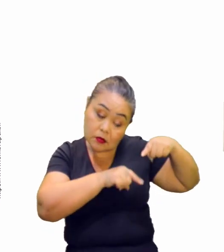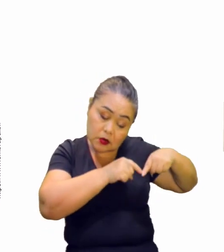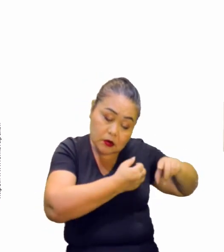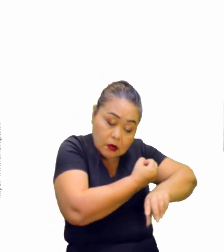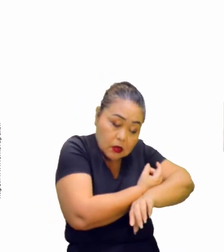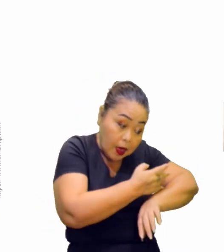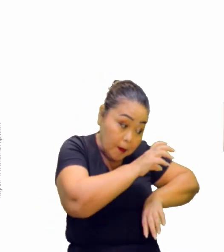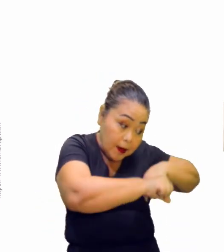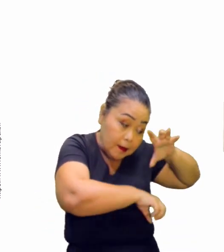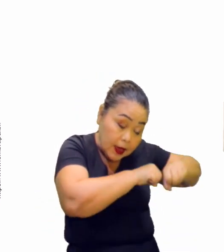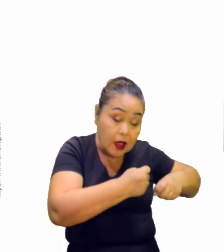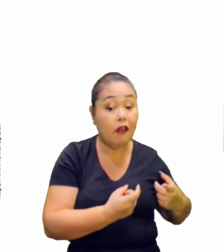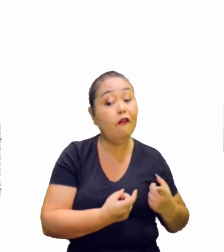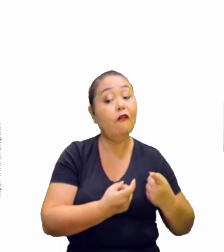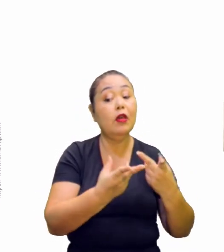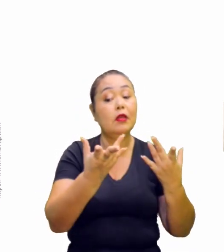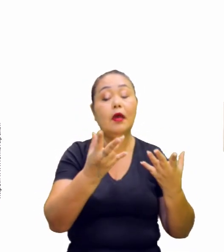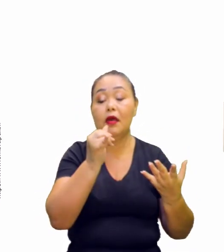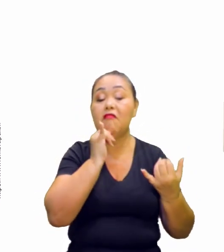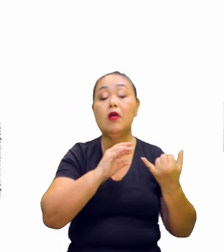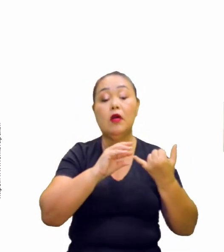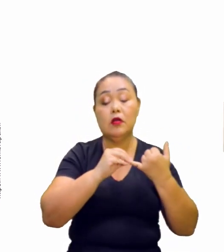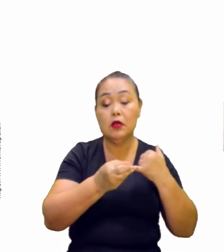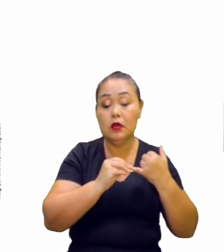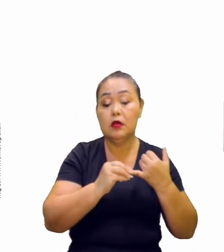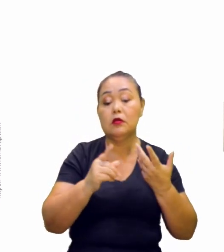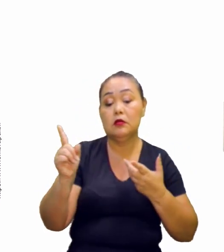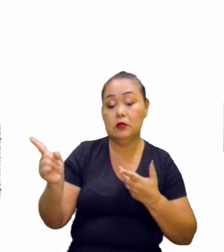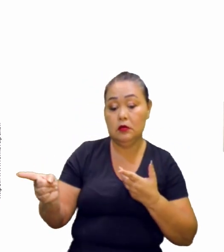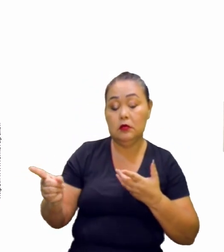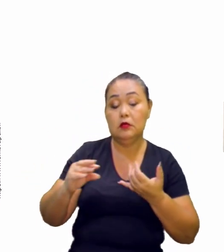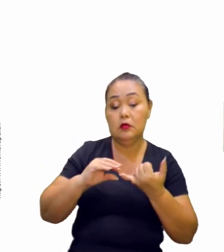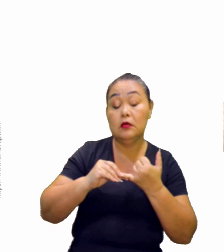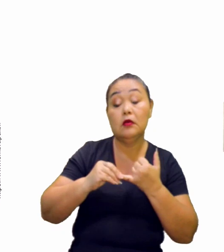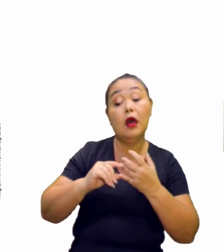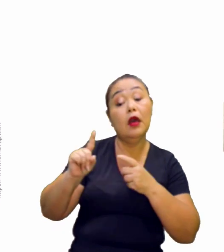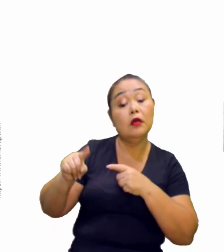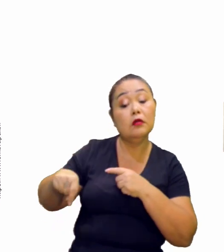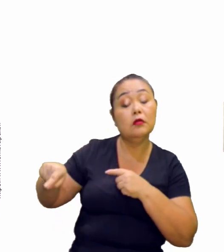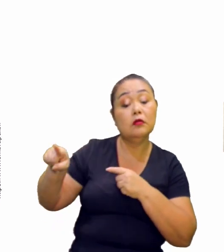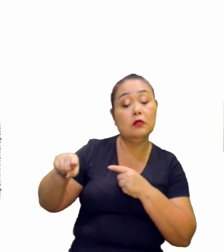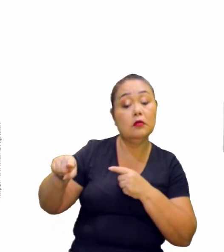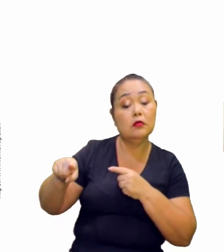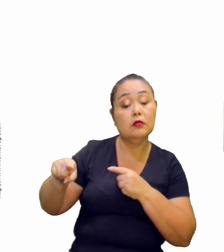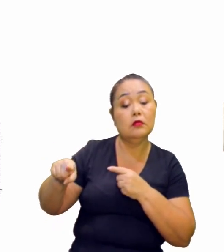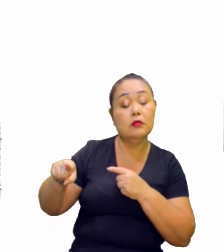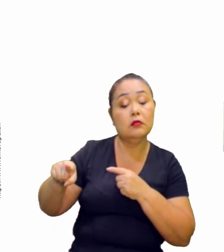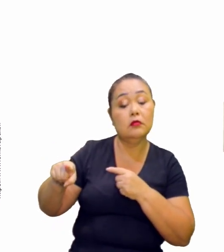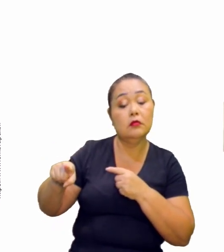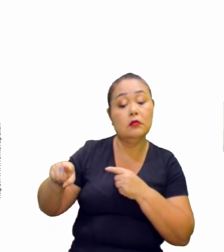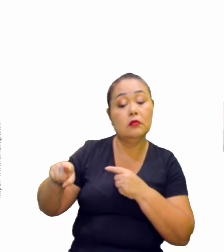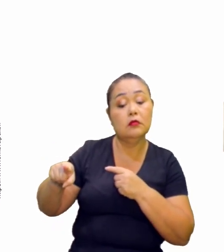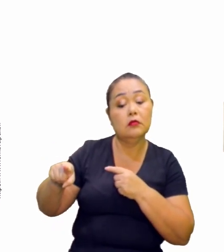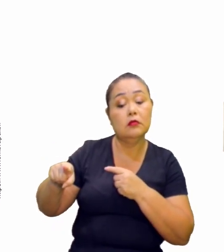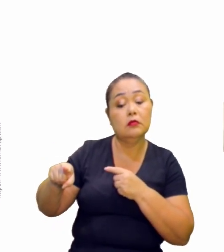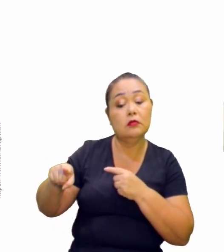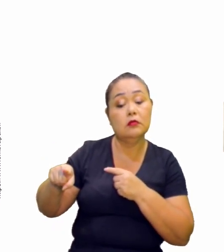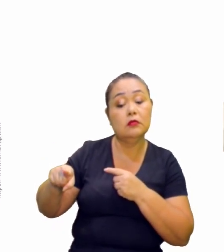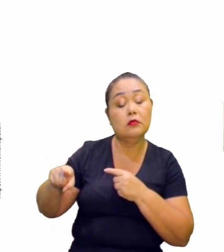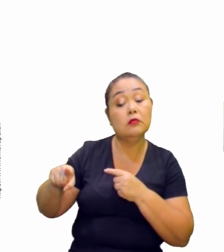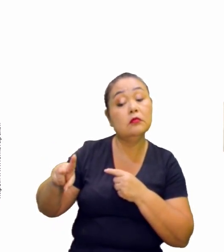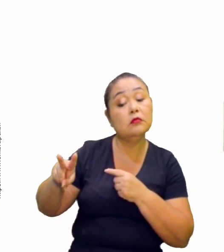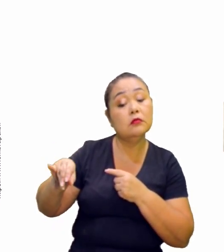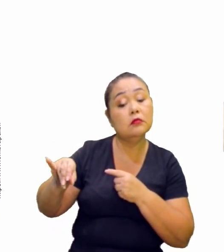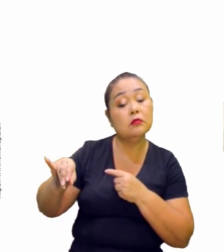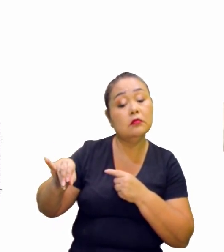tá aqui no exemplo aqui, feijão, macaxeira, então isso aqui tudo eu acho que isso aqui é couve ou é rúcula, não sei, vai